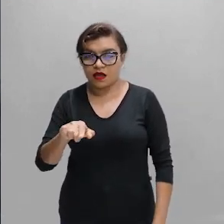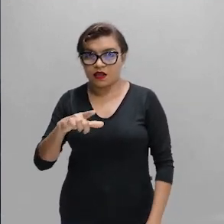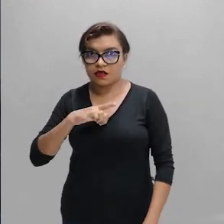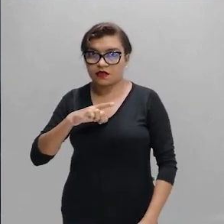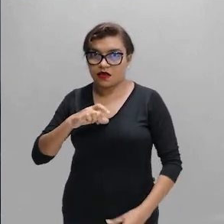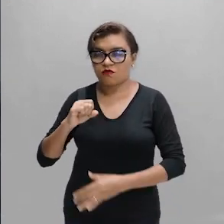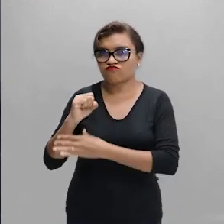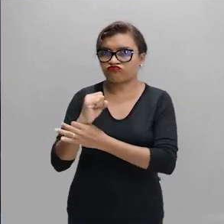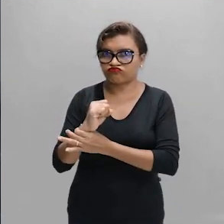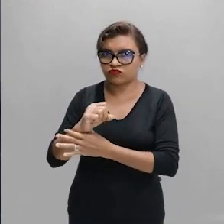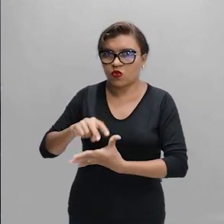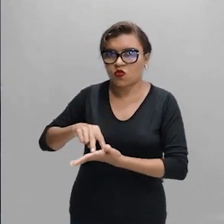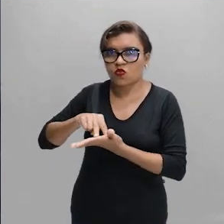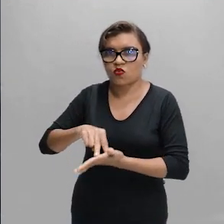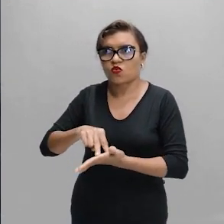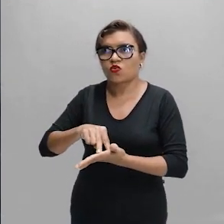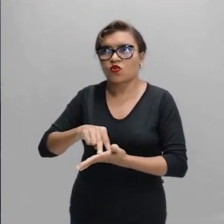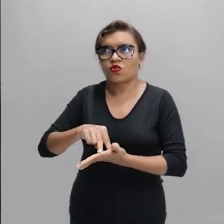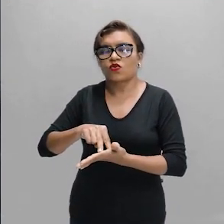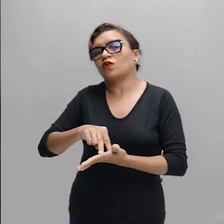resistividade, né,